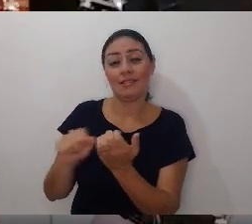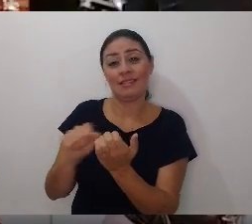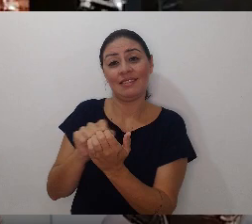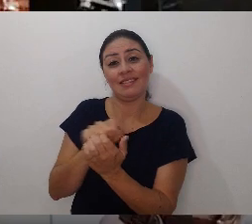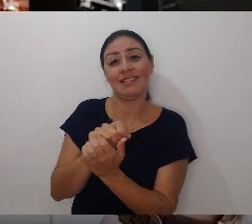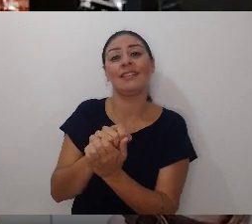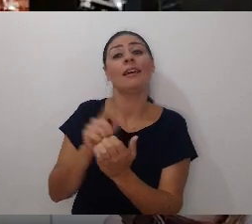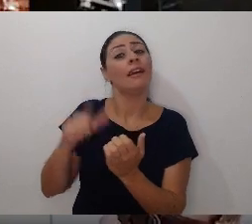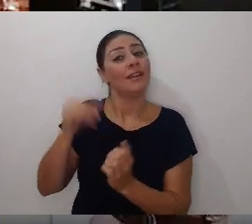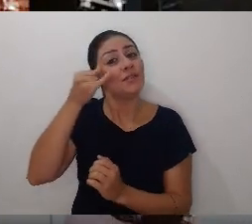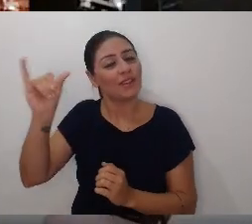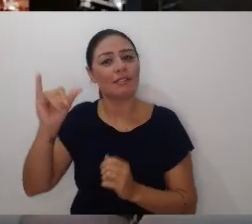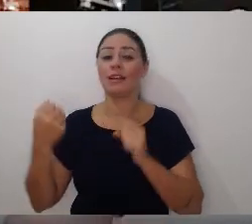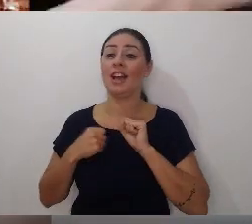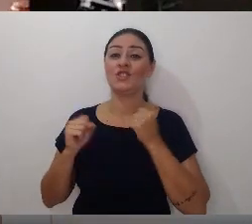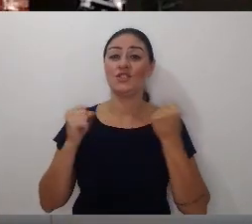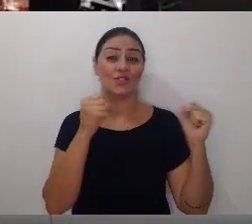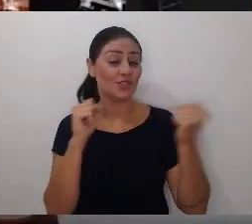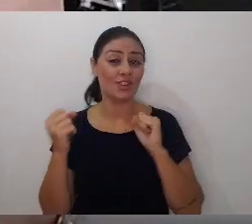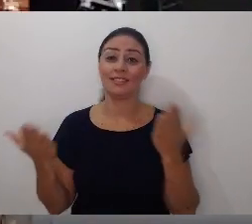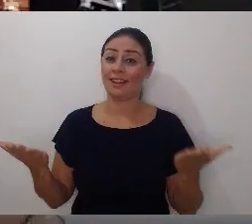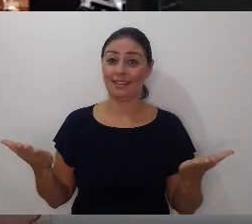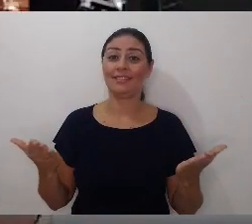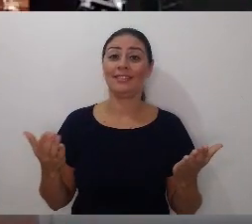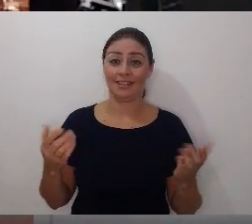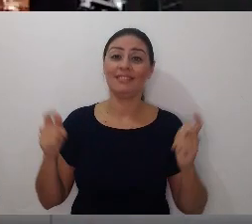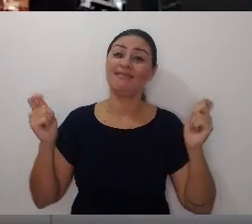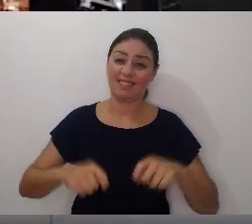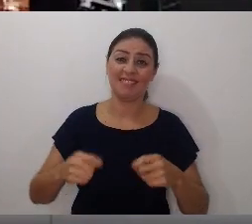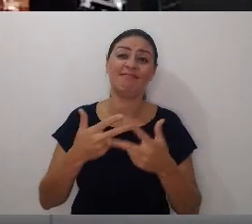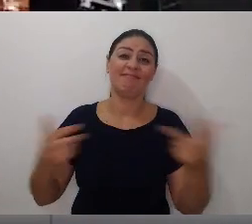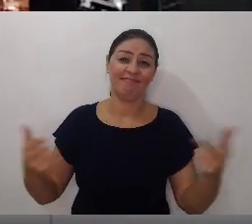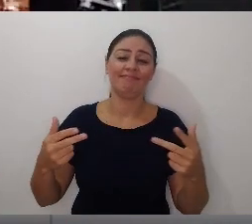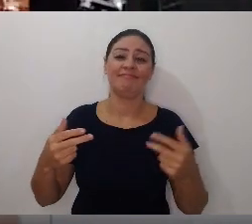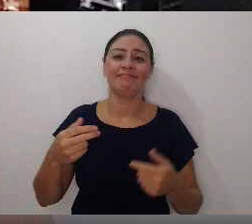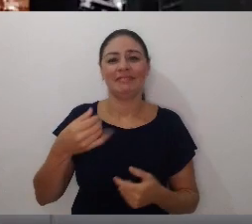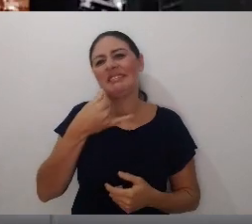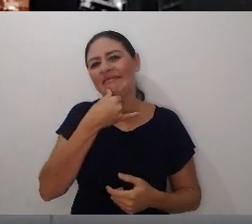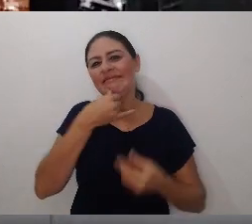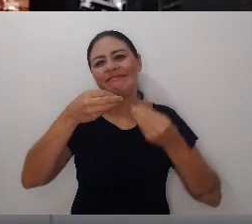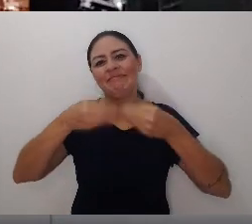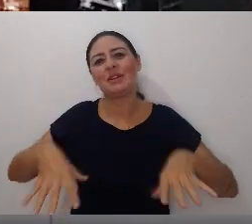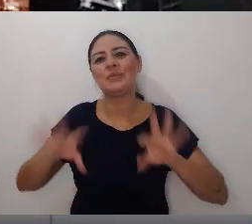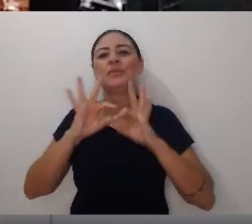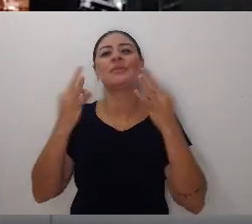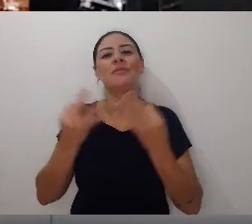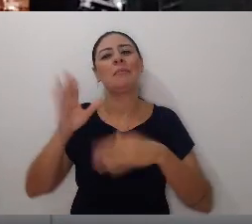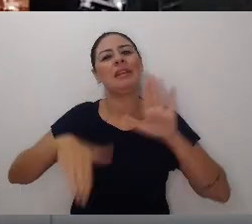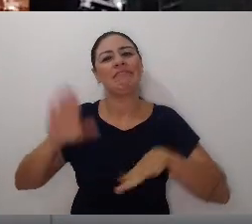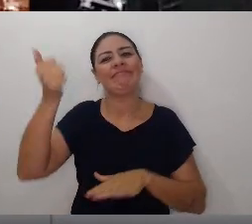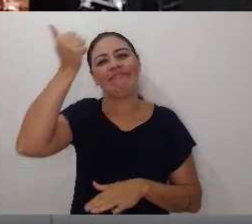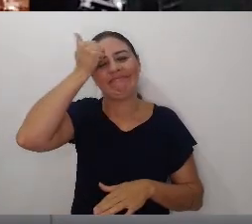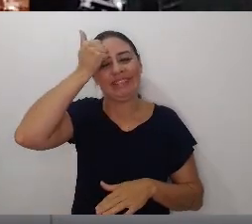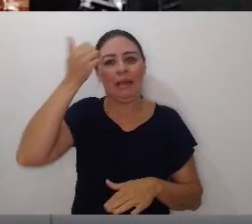inventar coisas para as nossas crianças fazerem. Para elas não estarem tão agitadas e ali surgem muitas coisas